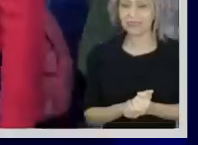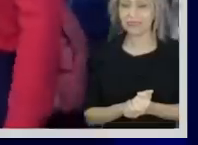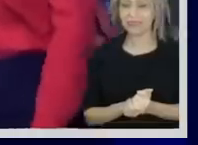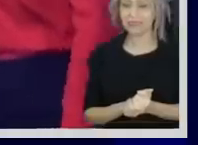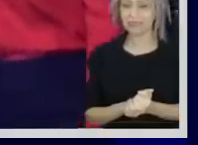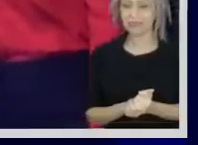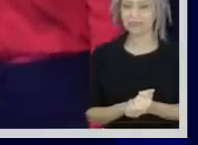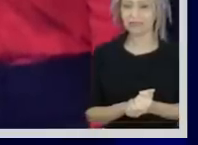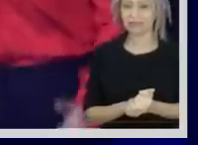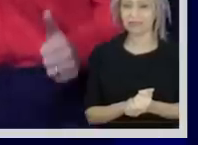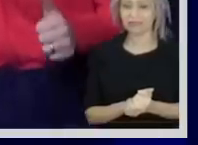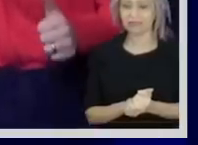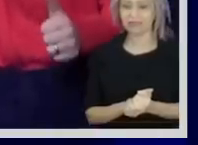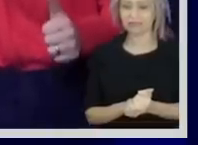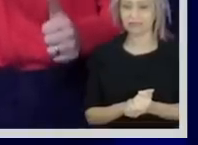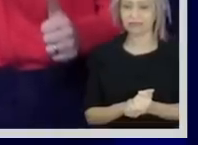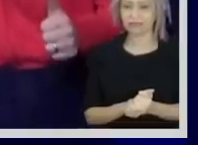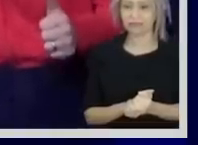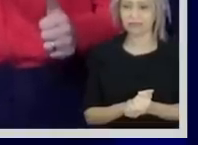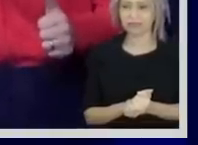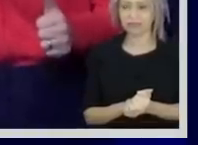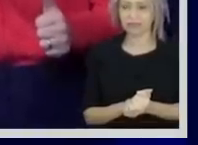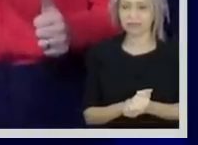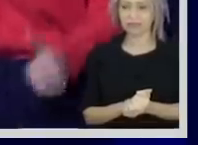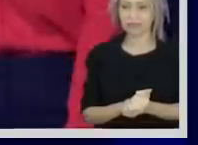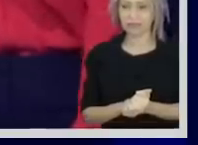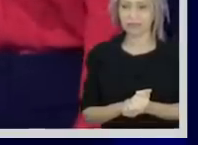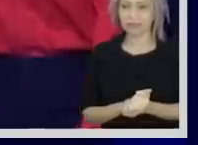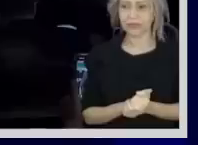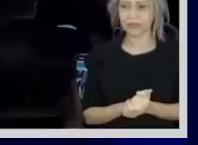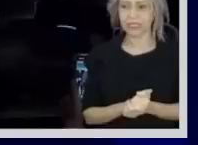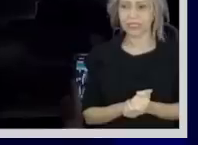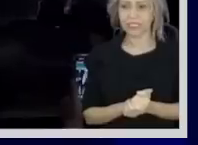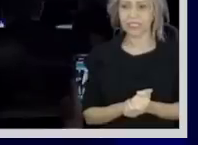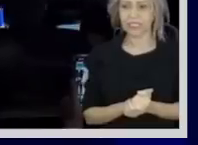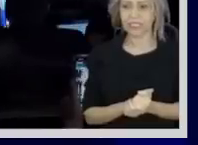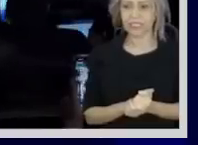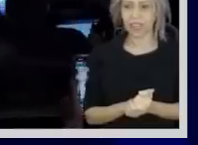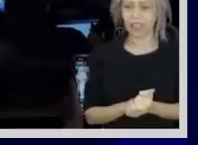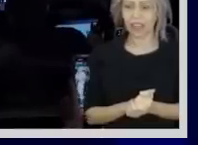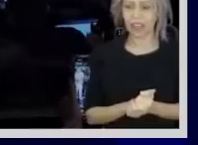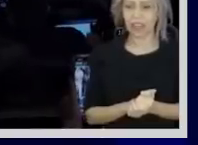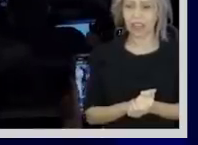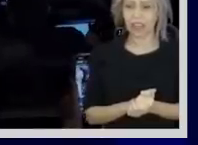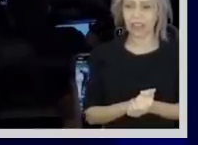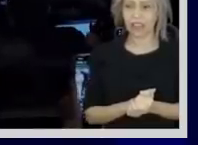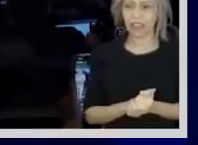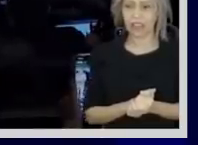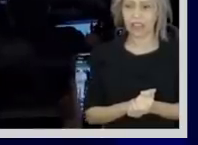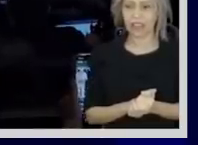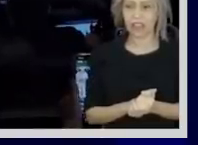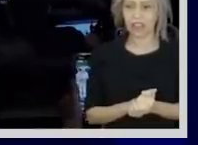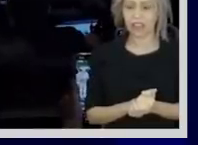Mas não é o bagaço da laranja. Não é o bagaço da laranja. Mas sobrou para mim. Mas desprezaram o bagaço da laranja. Pois é, mas ela